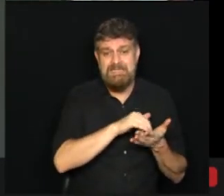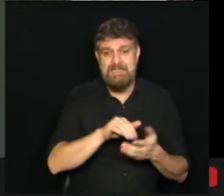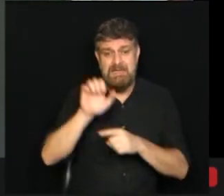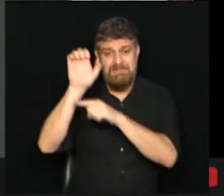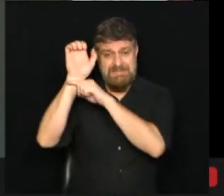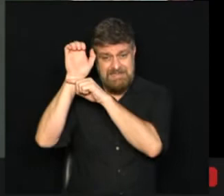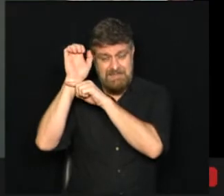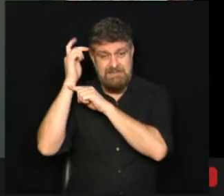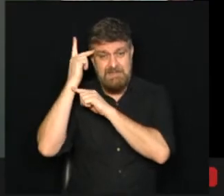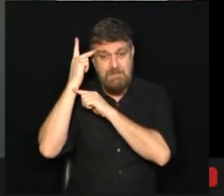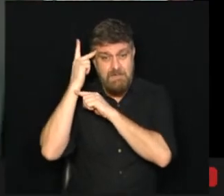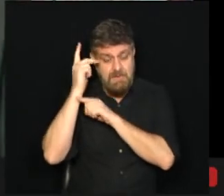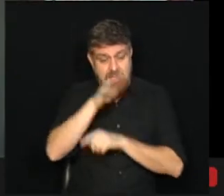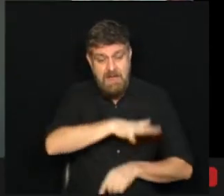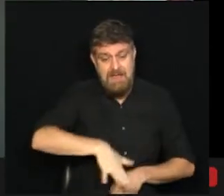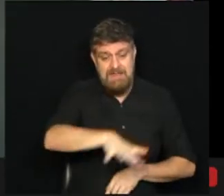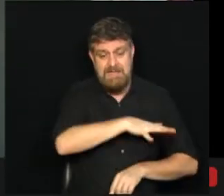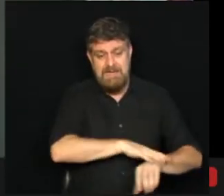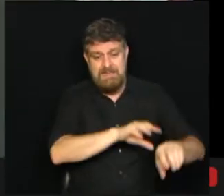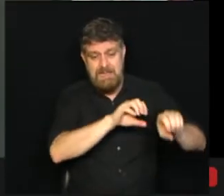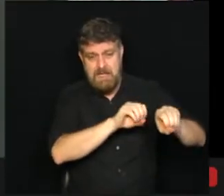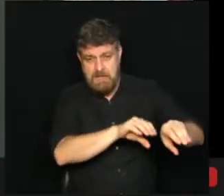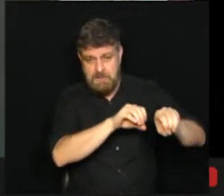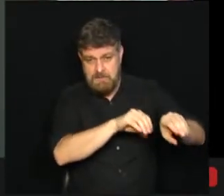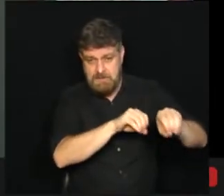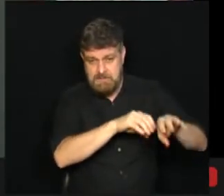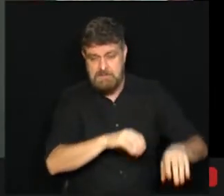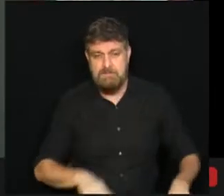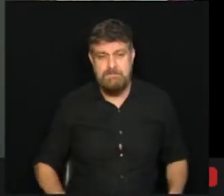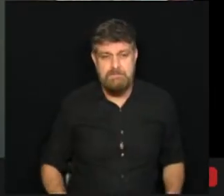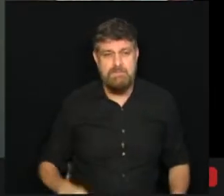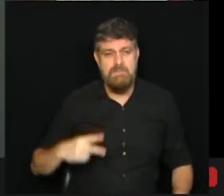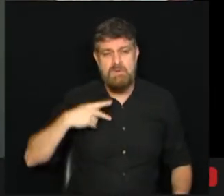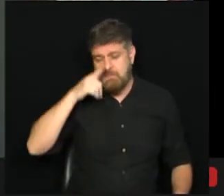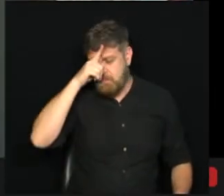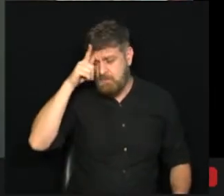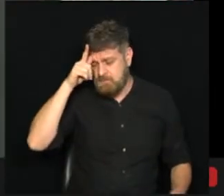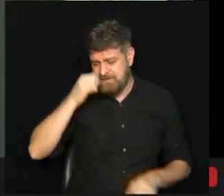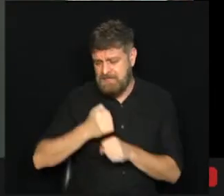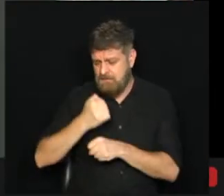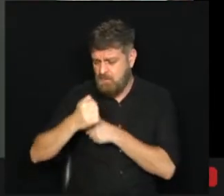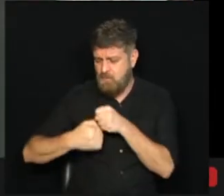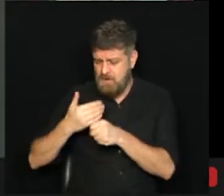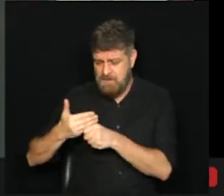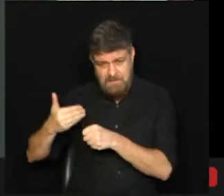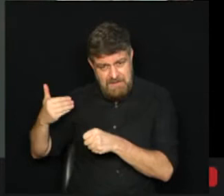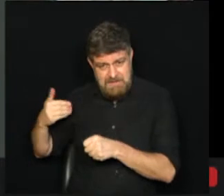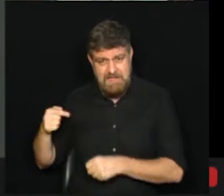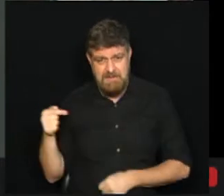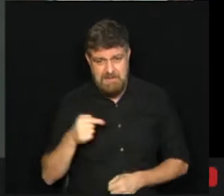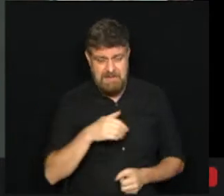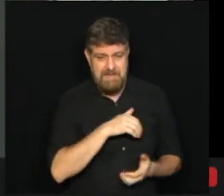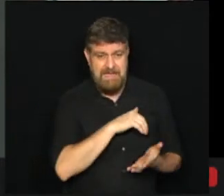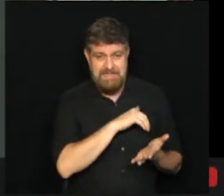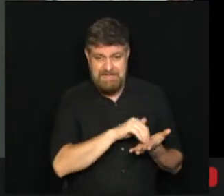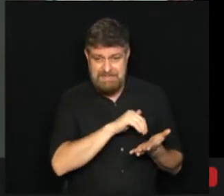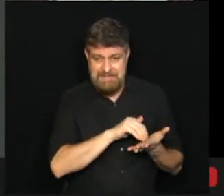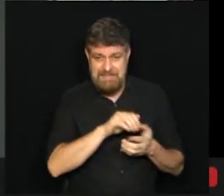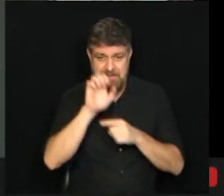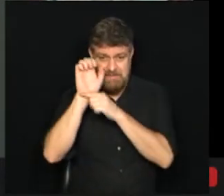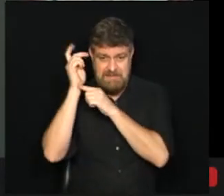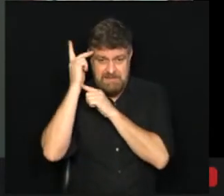Educação. O vereador Gustavo Peta, no ano passado, nós tivemos um problema na Secretaria Estadual de Educação, quando